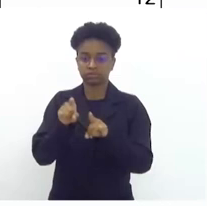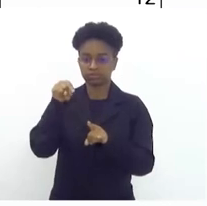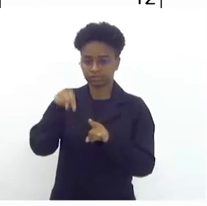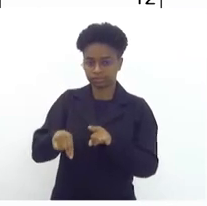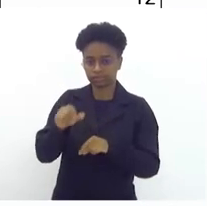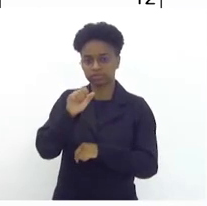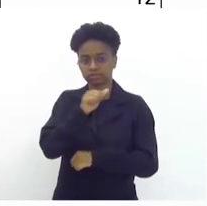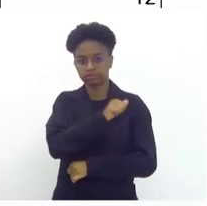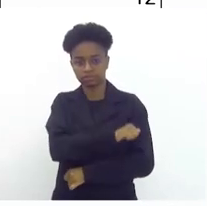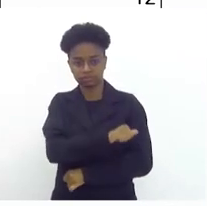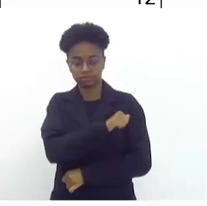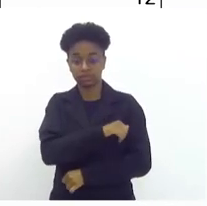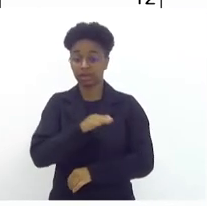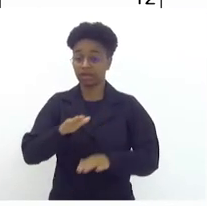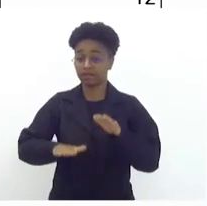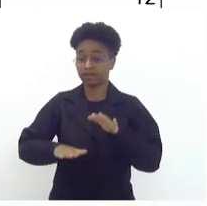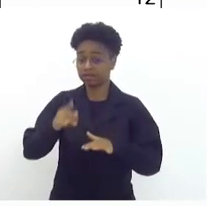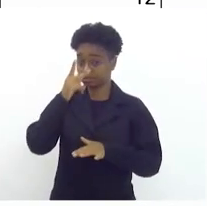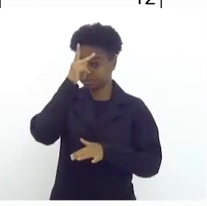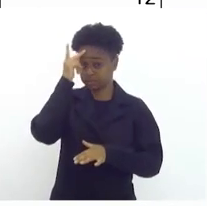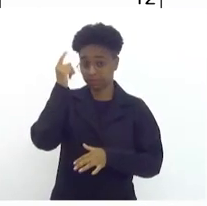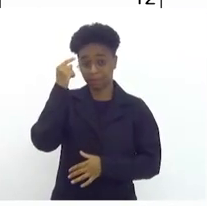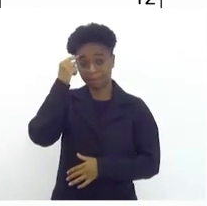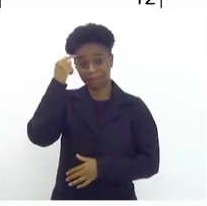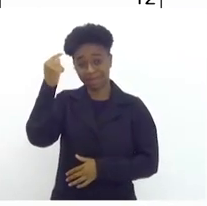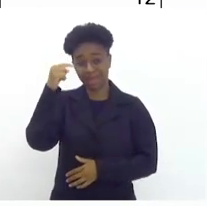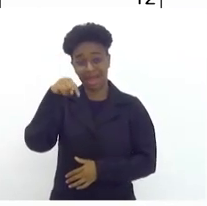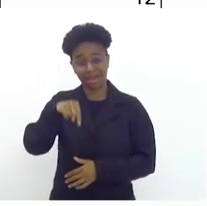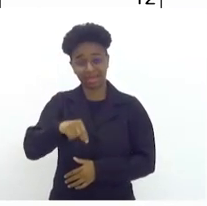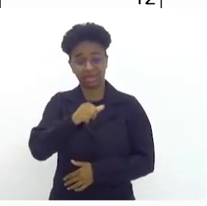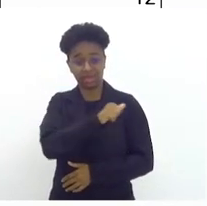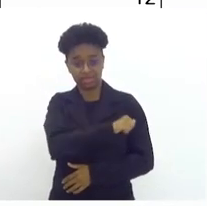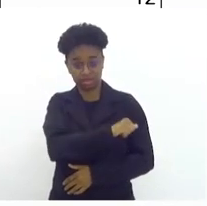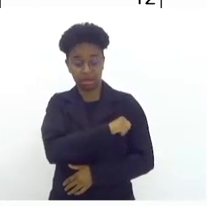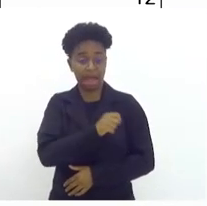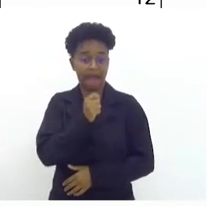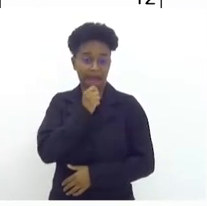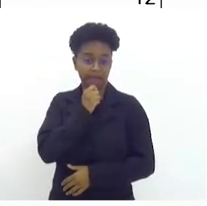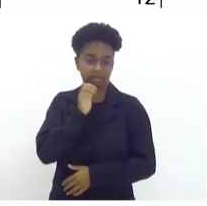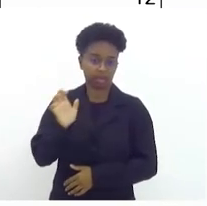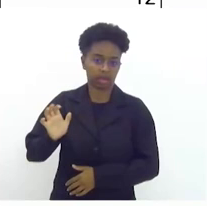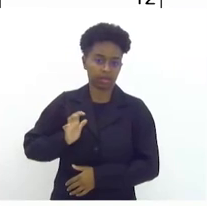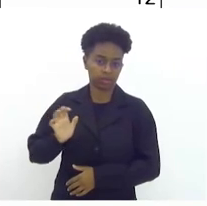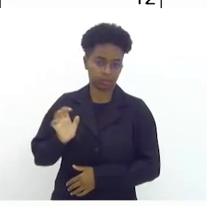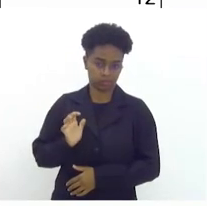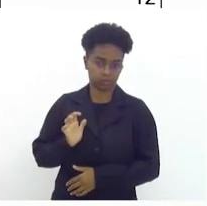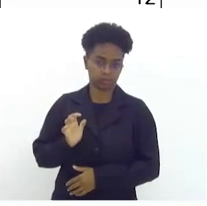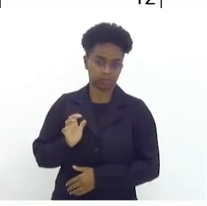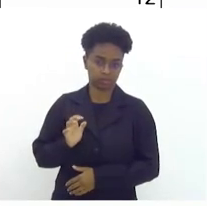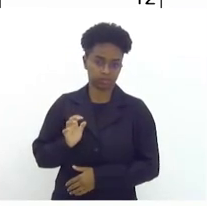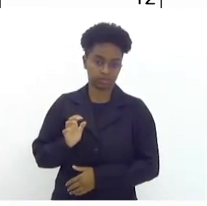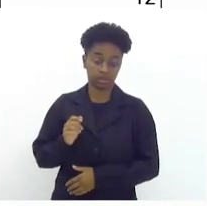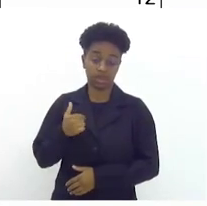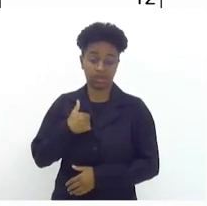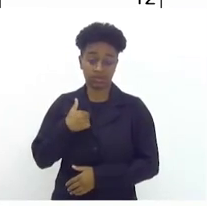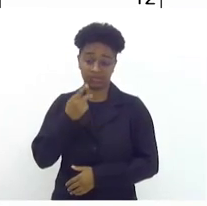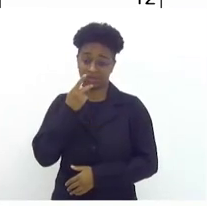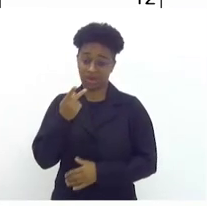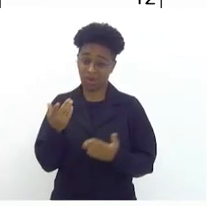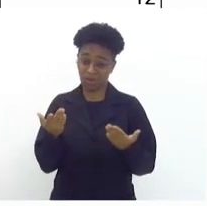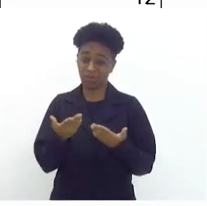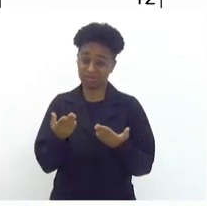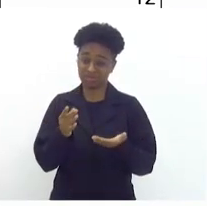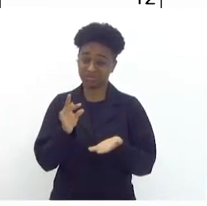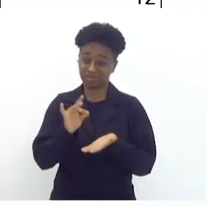às vezes as pessoas acham que o Estado do Rio de Janeiro ainda é um estado rico eu diria que a gente hoje está mais prestado